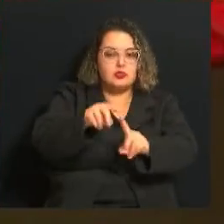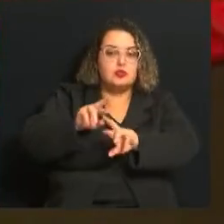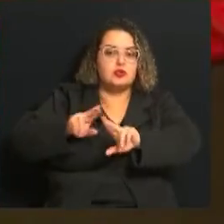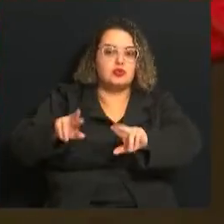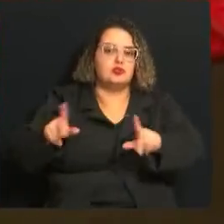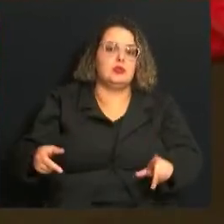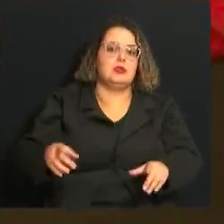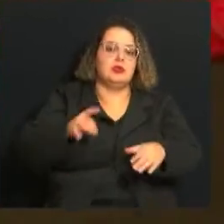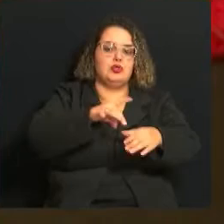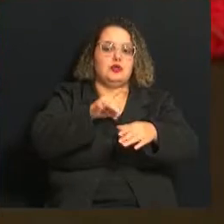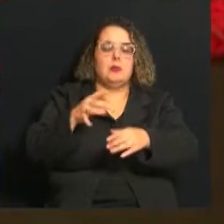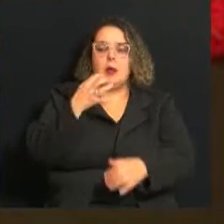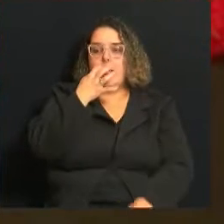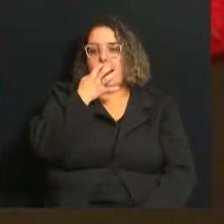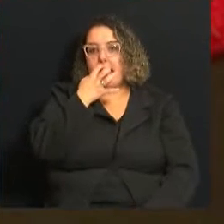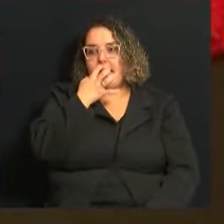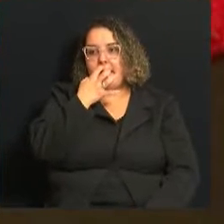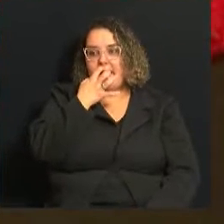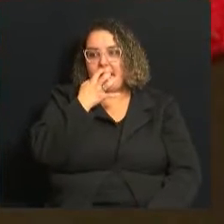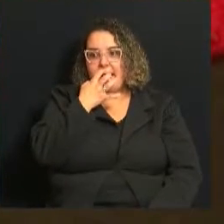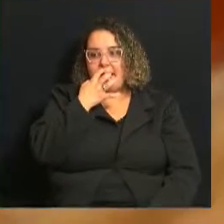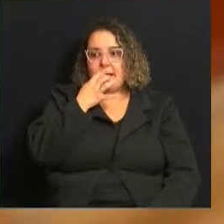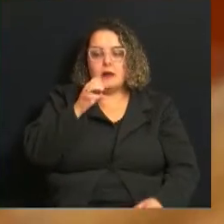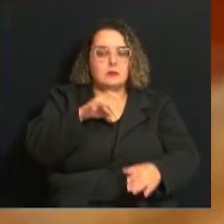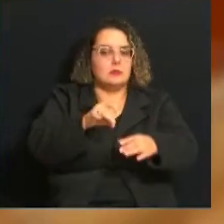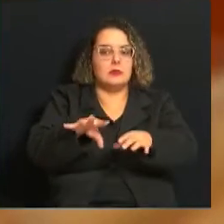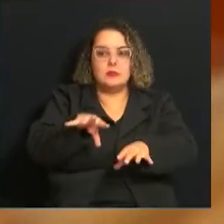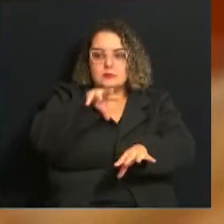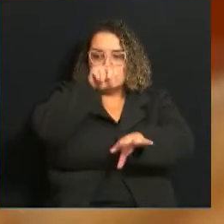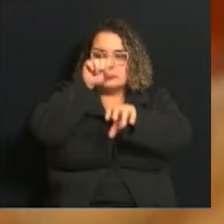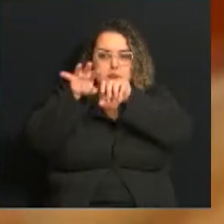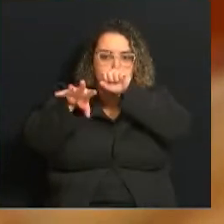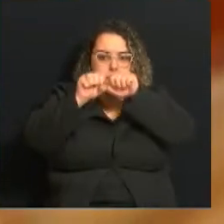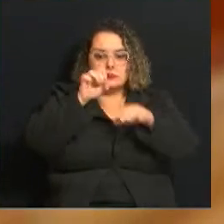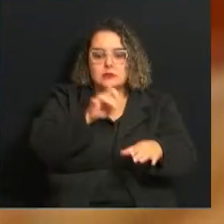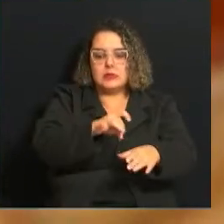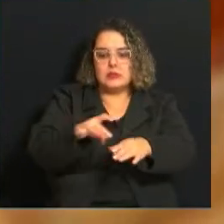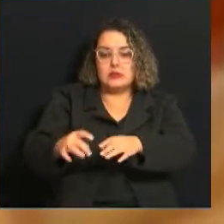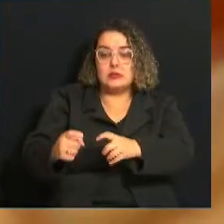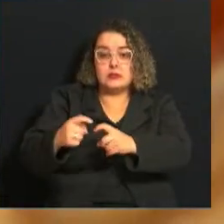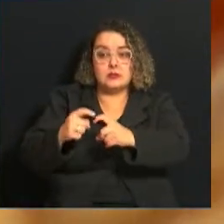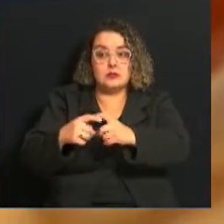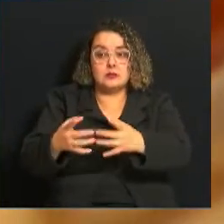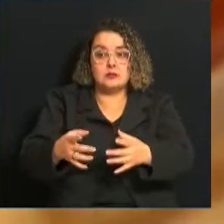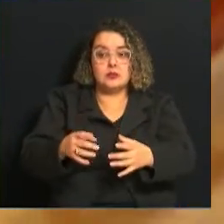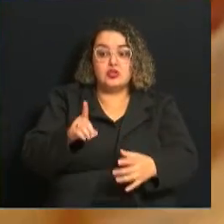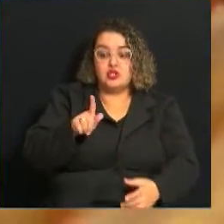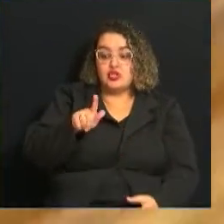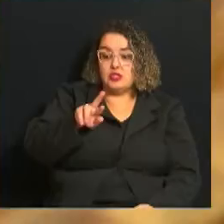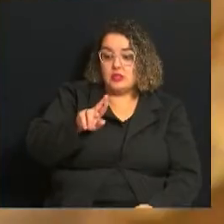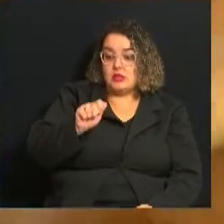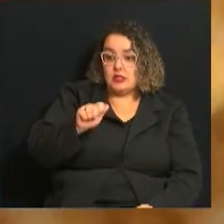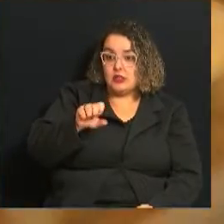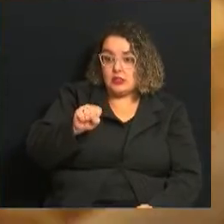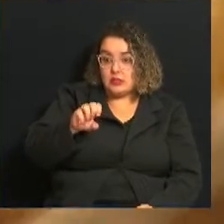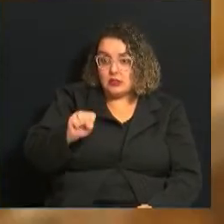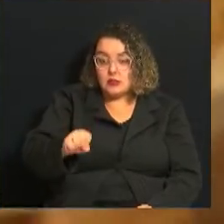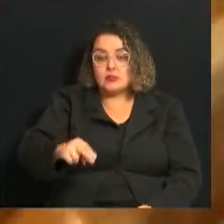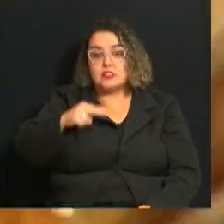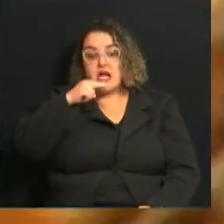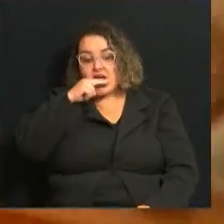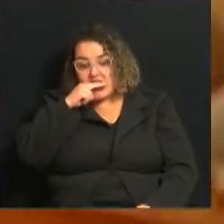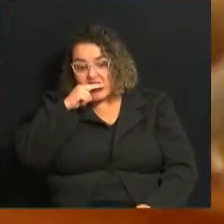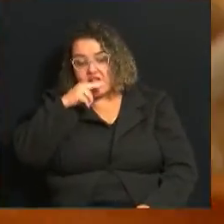na área de plantas aromáticas, plantas medicinais, na área de grãos, na área de cana-de-açúcar, na área